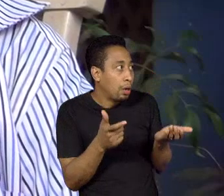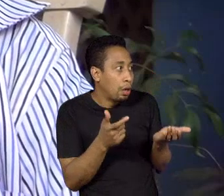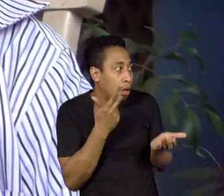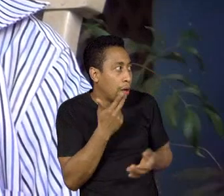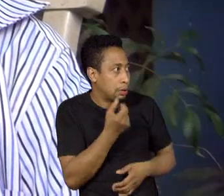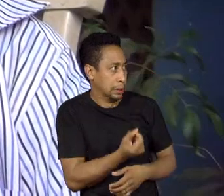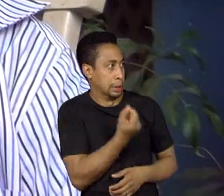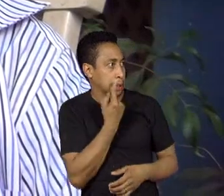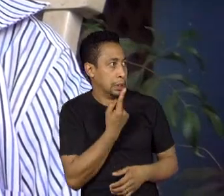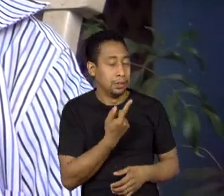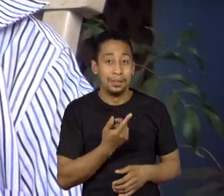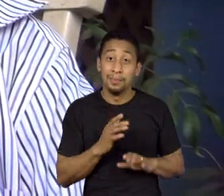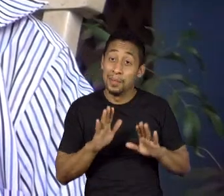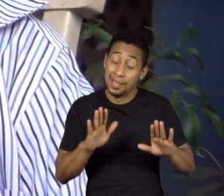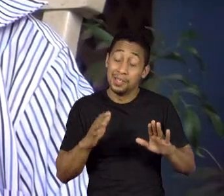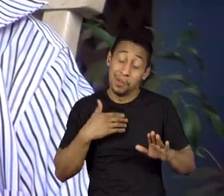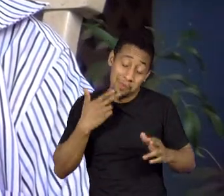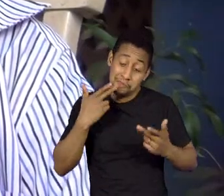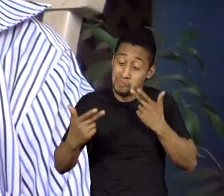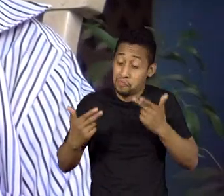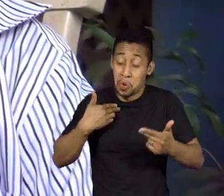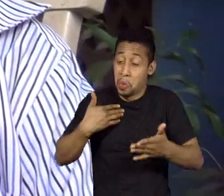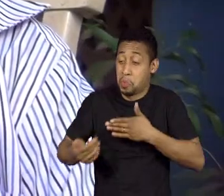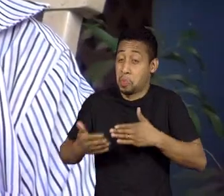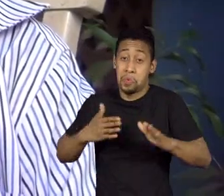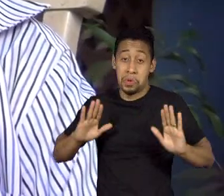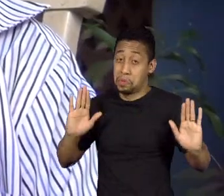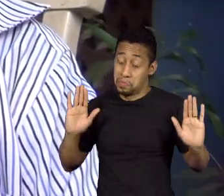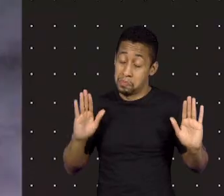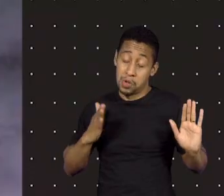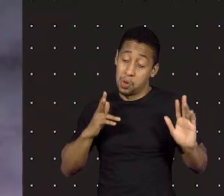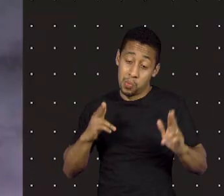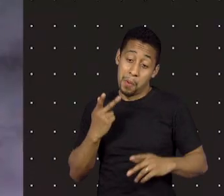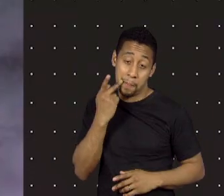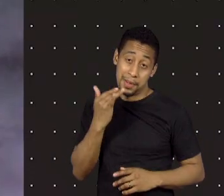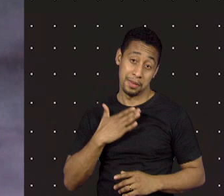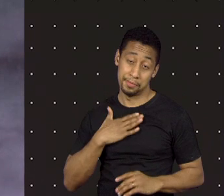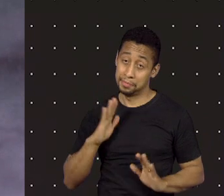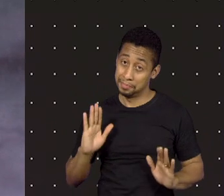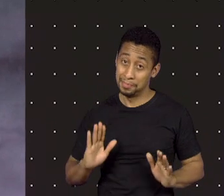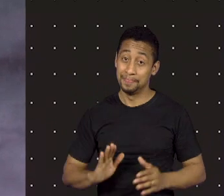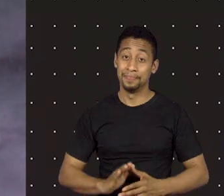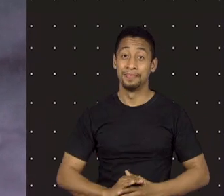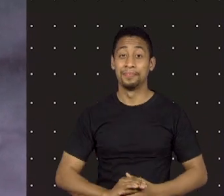estranho. Mas eu falava na língua que meus pais falavam.